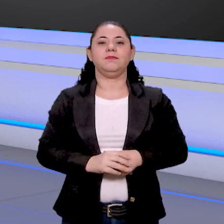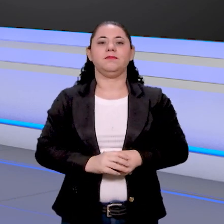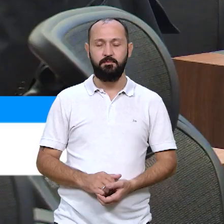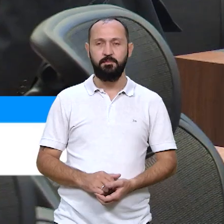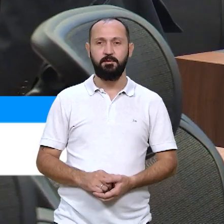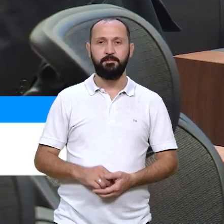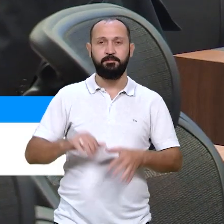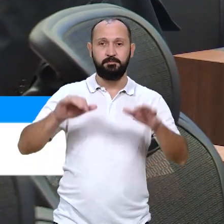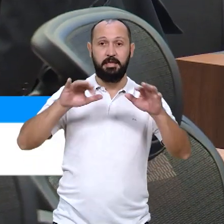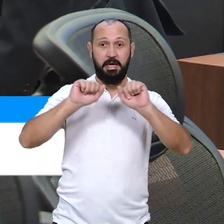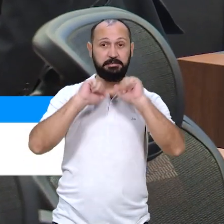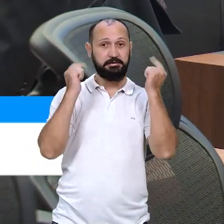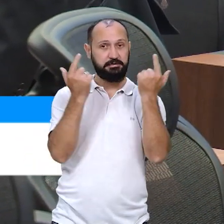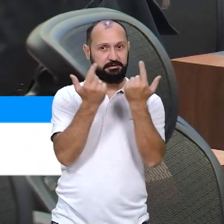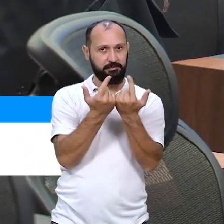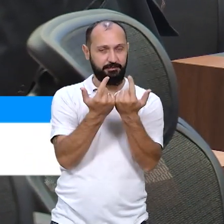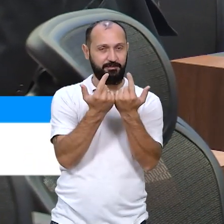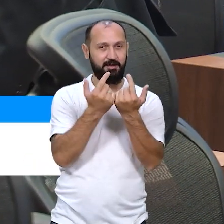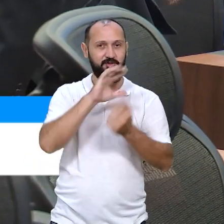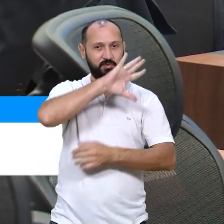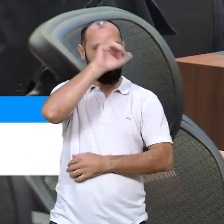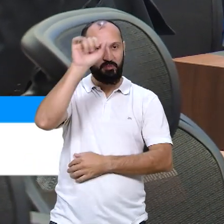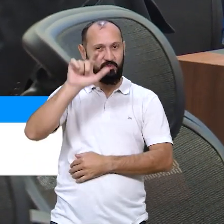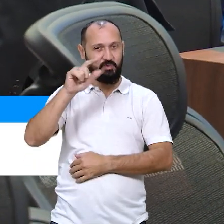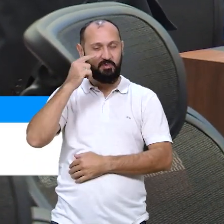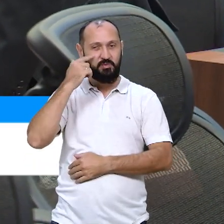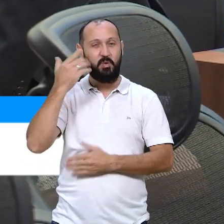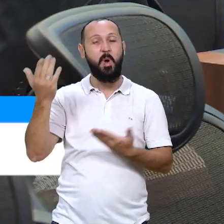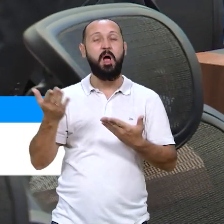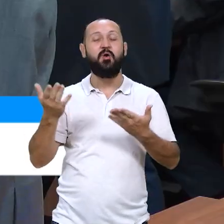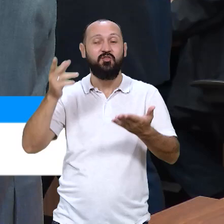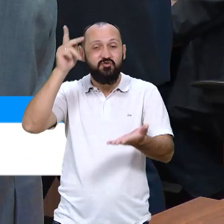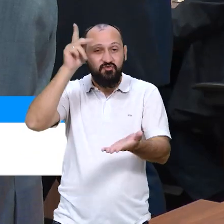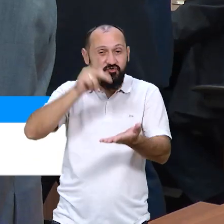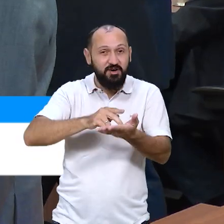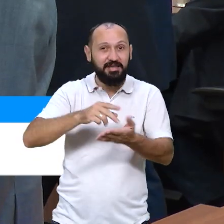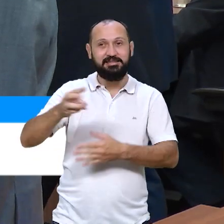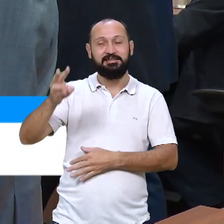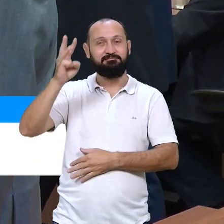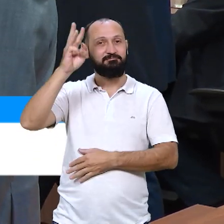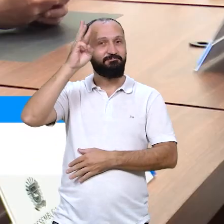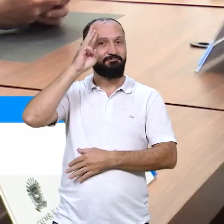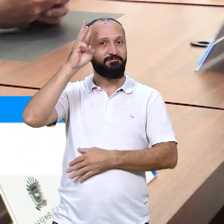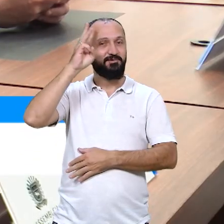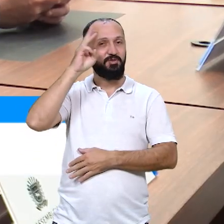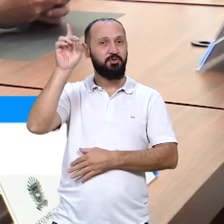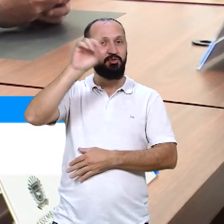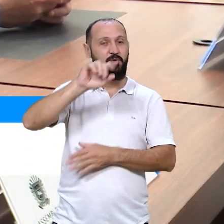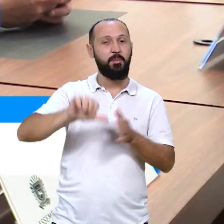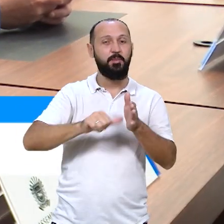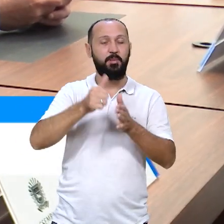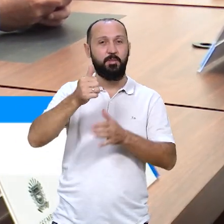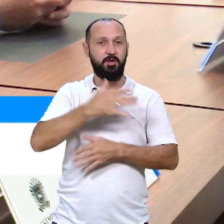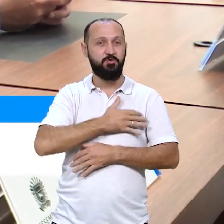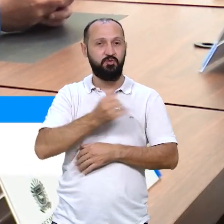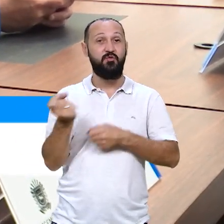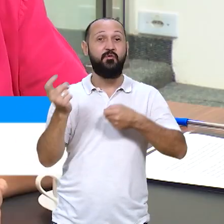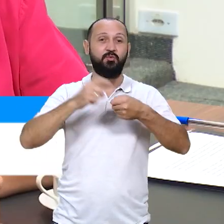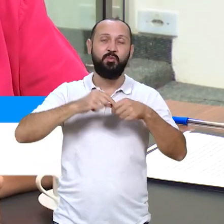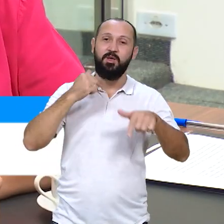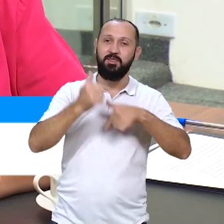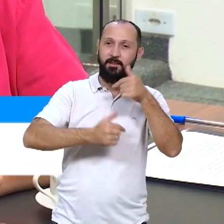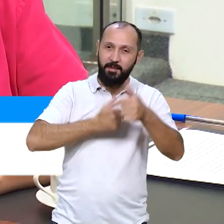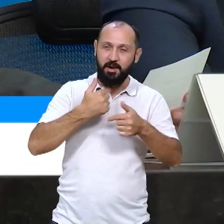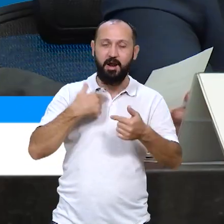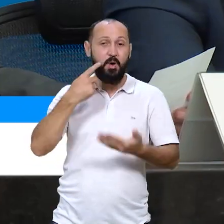sul-mato-grossense. A Assembleia Legislativa de Mato Grosso do Sul voltou oficialmente nesta terça-feira, 1º de agosto,